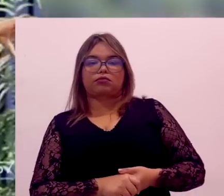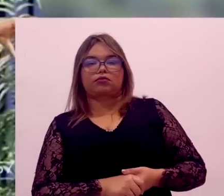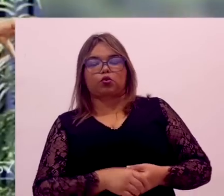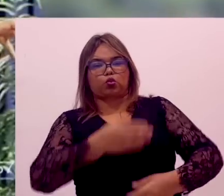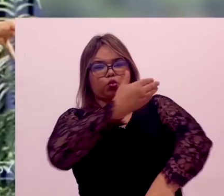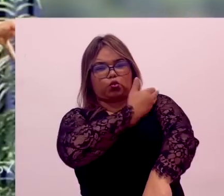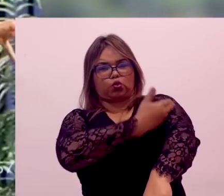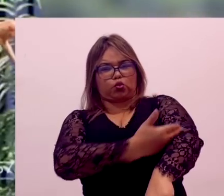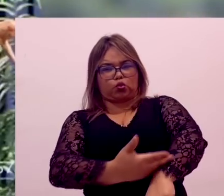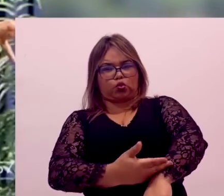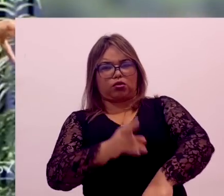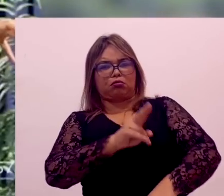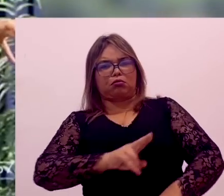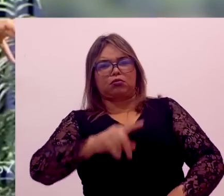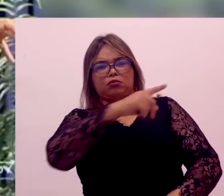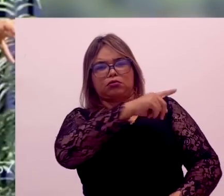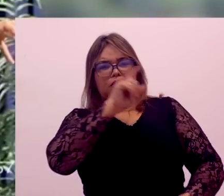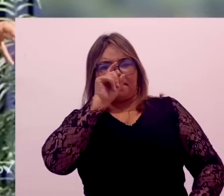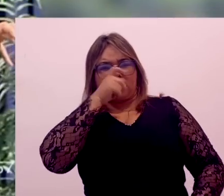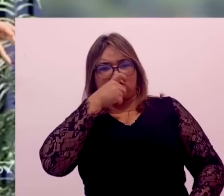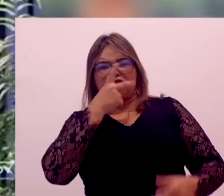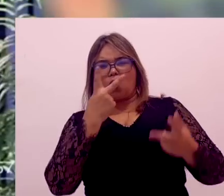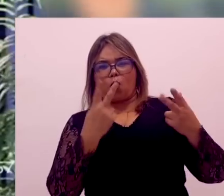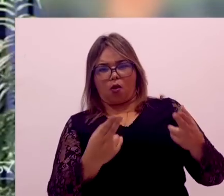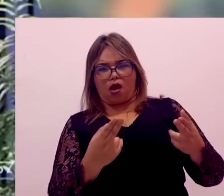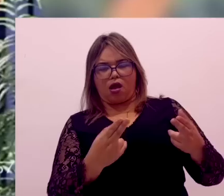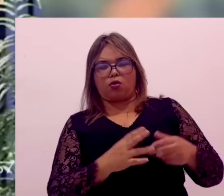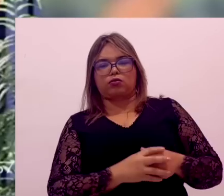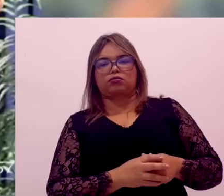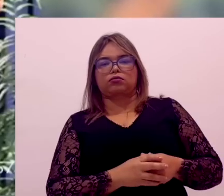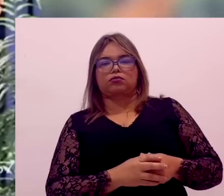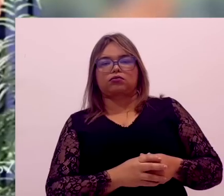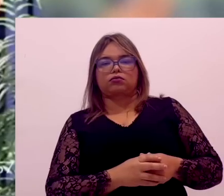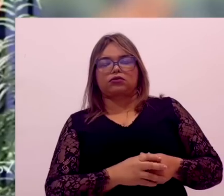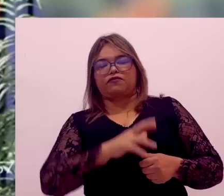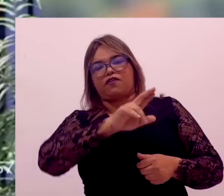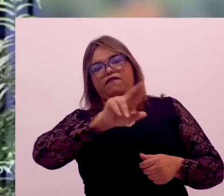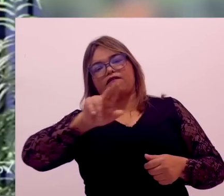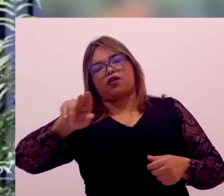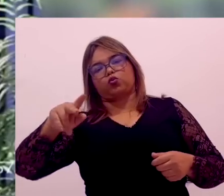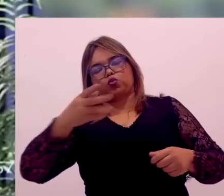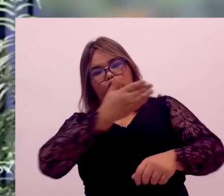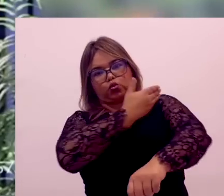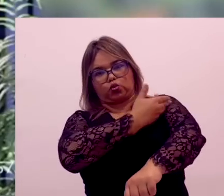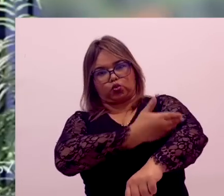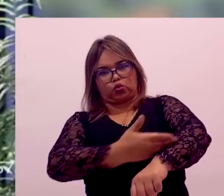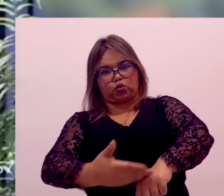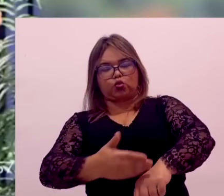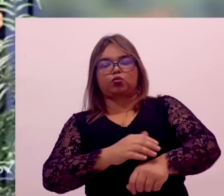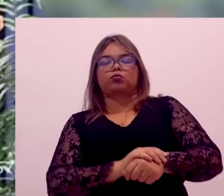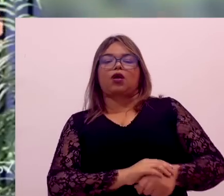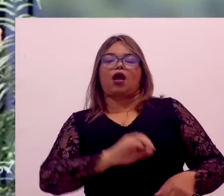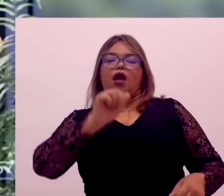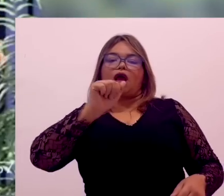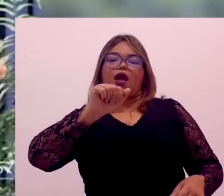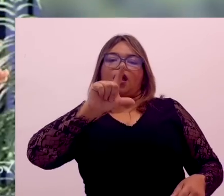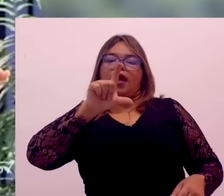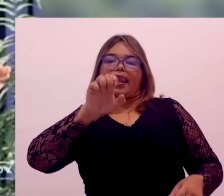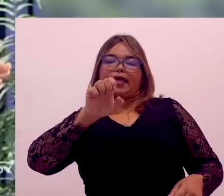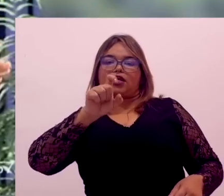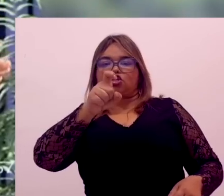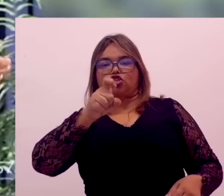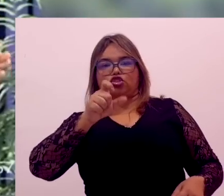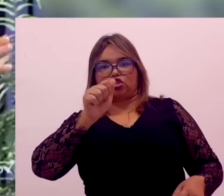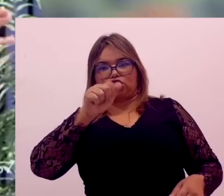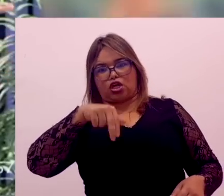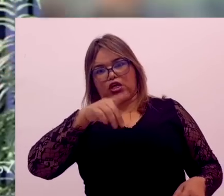muito usado também em outros ritos, como os ritos alexandrinos e gardnerianos. Agora, Alexandria.